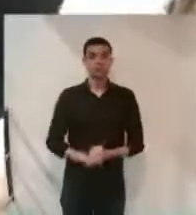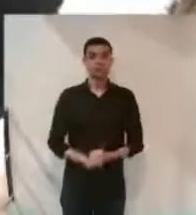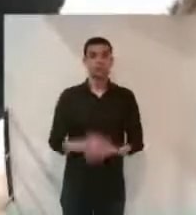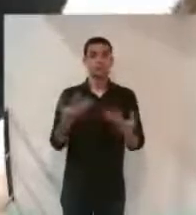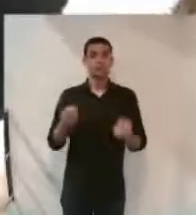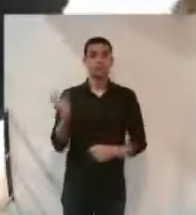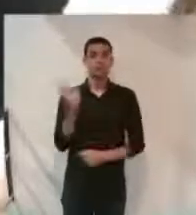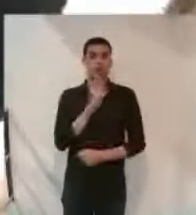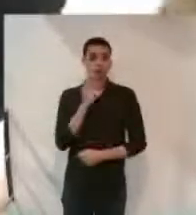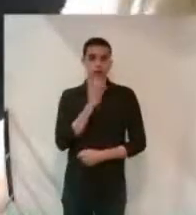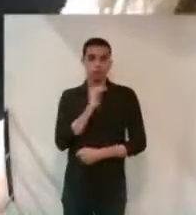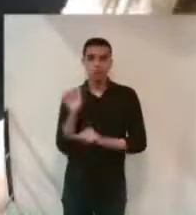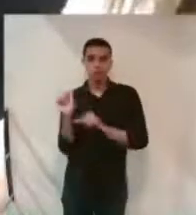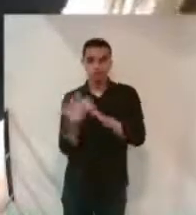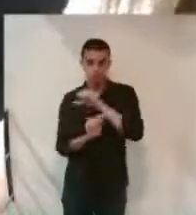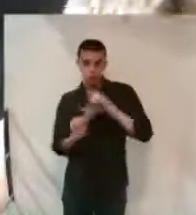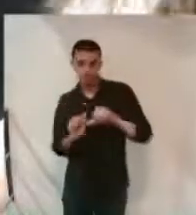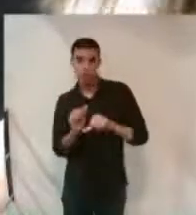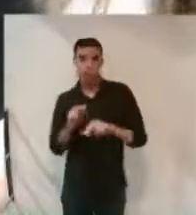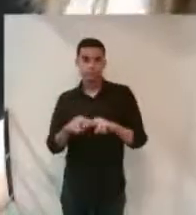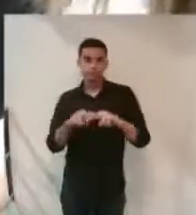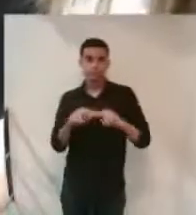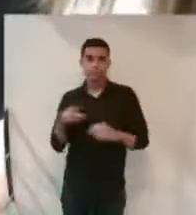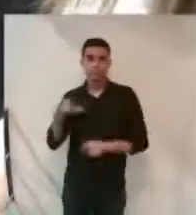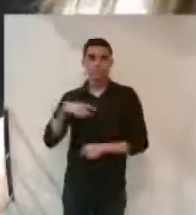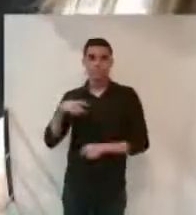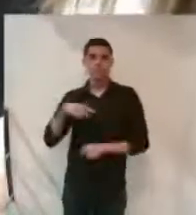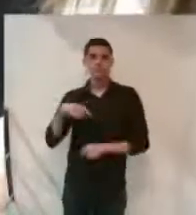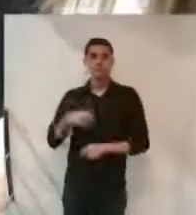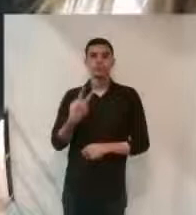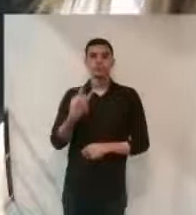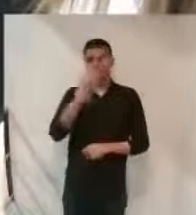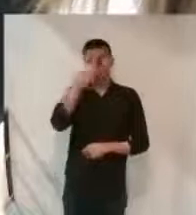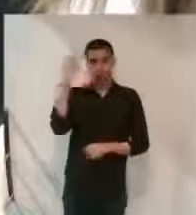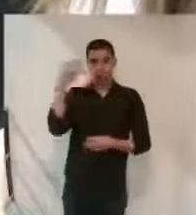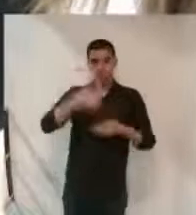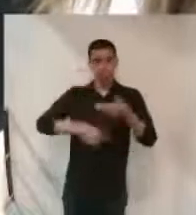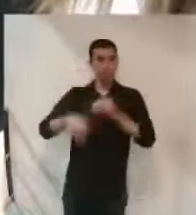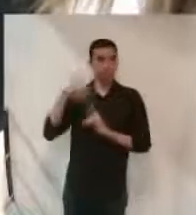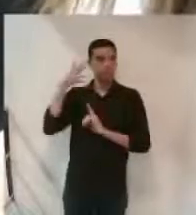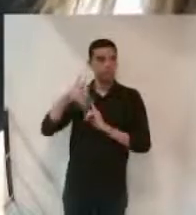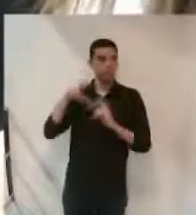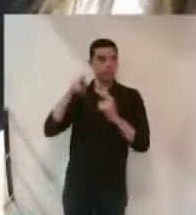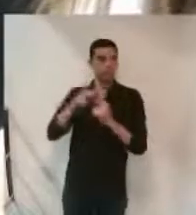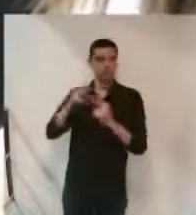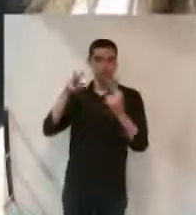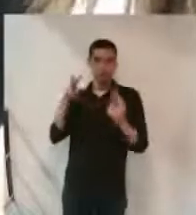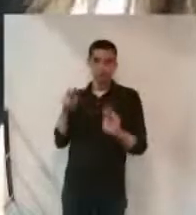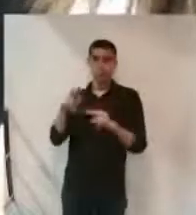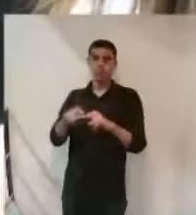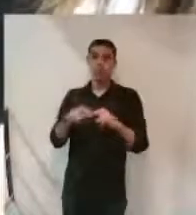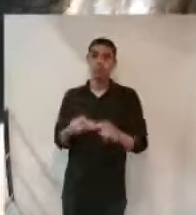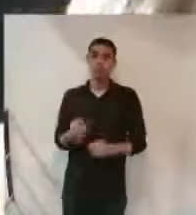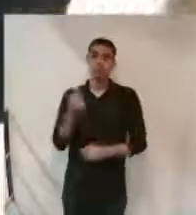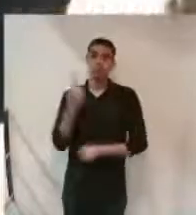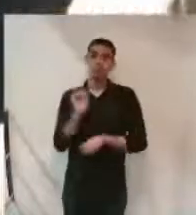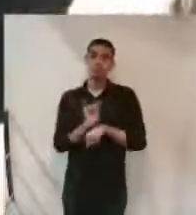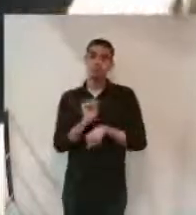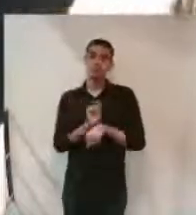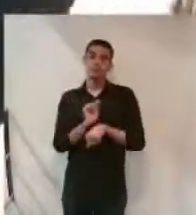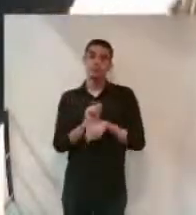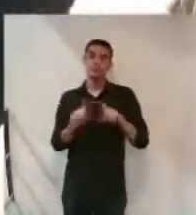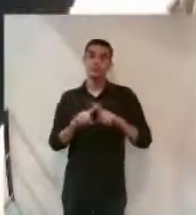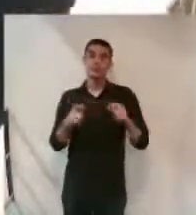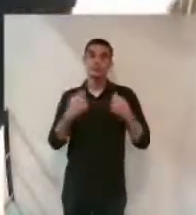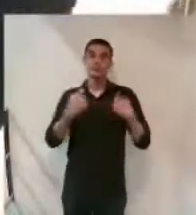uma ligeira modificação, tendo em vista a participação virtual de dois palestrantes, tendo em vista que um deles estava na espera, mas teve